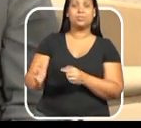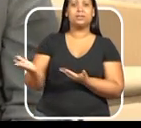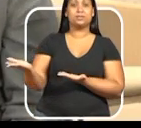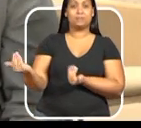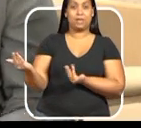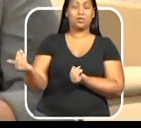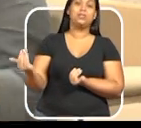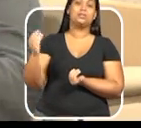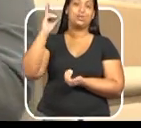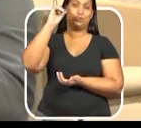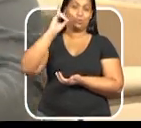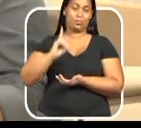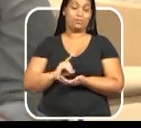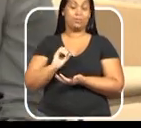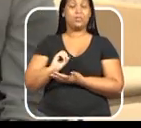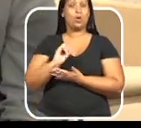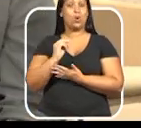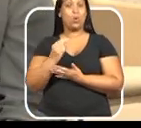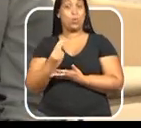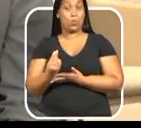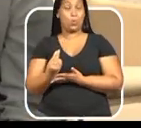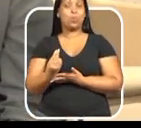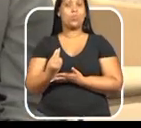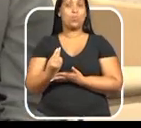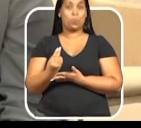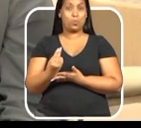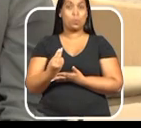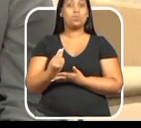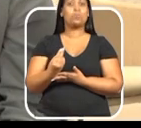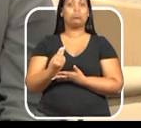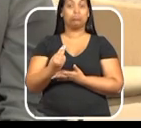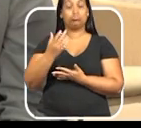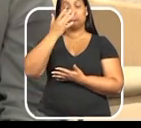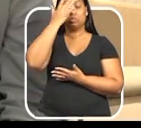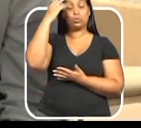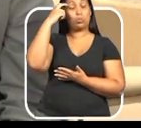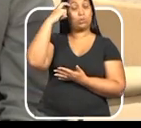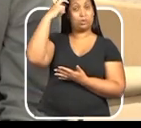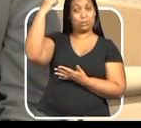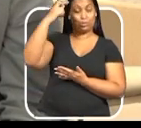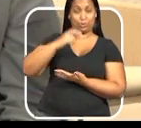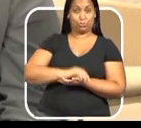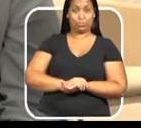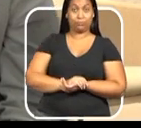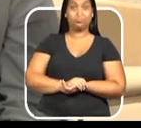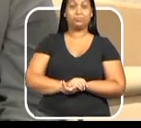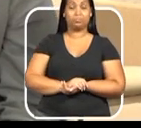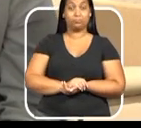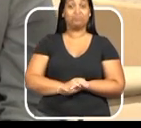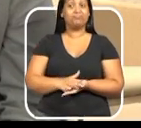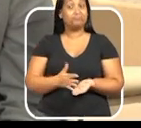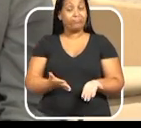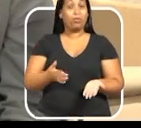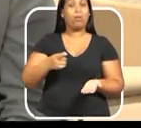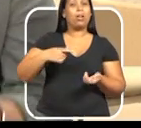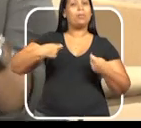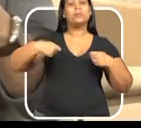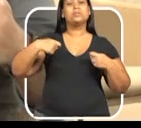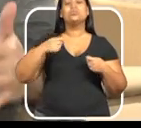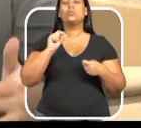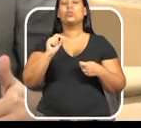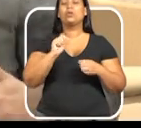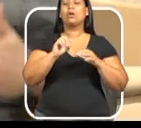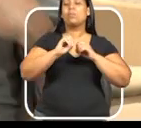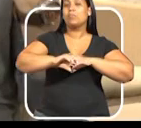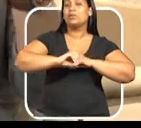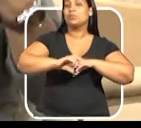com deficiência ou com altas habilidades de superdotação. Ela tem que pressupor, né, uma educação